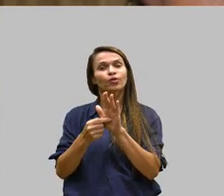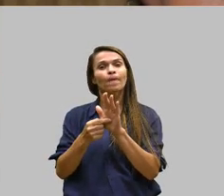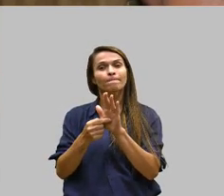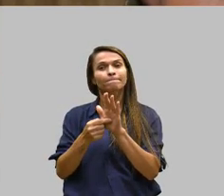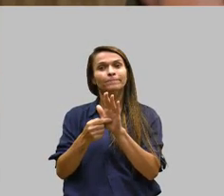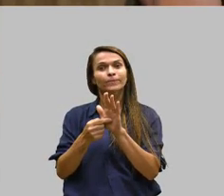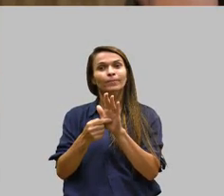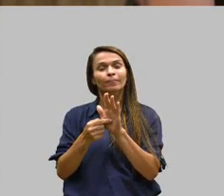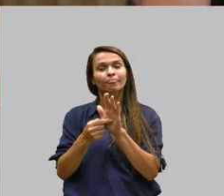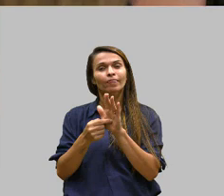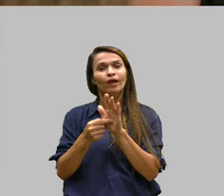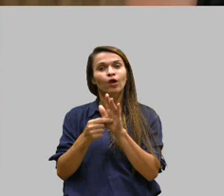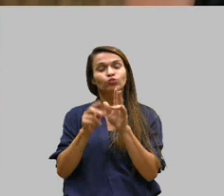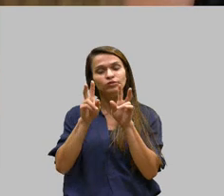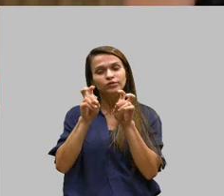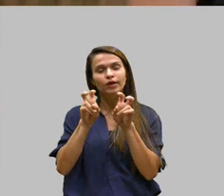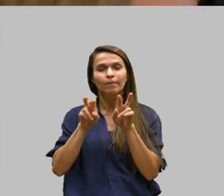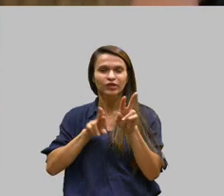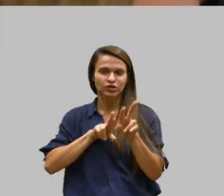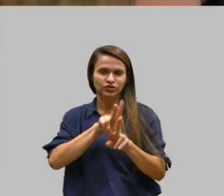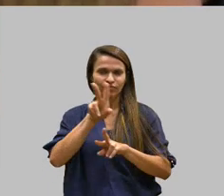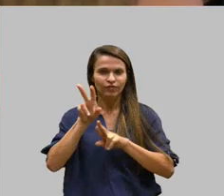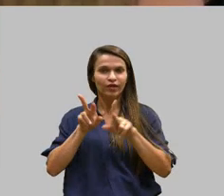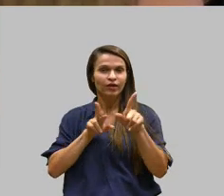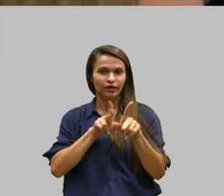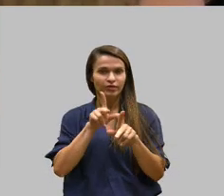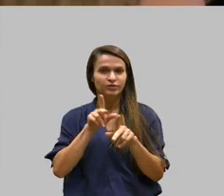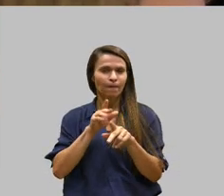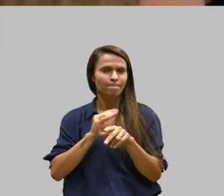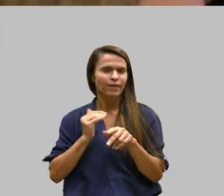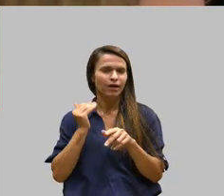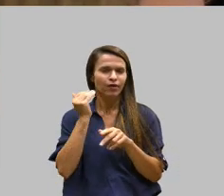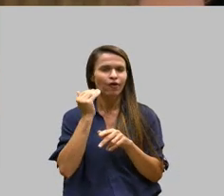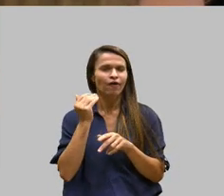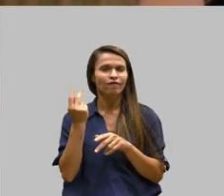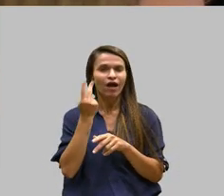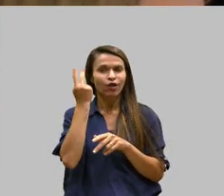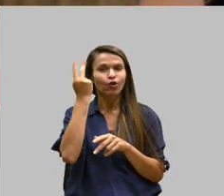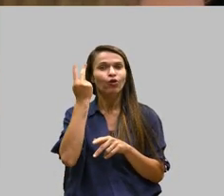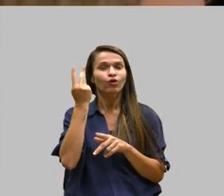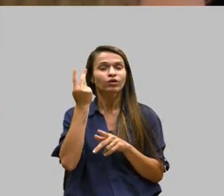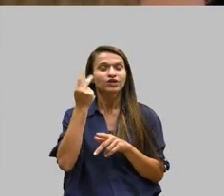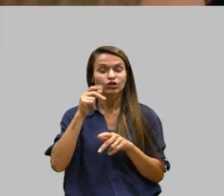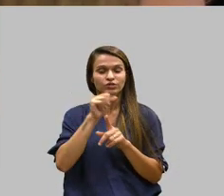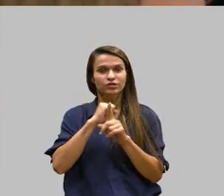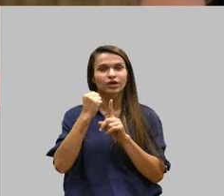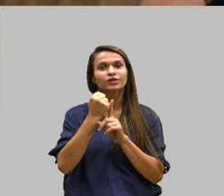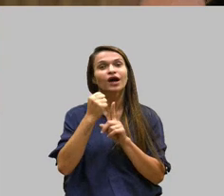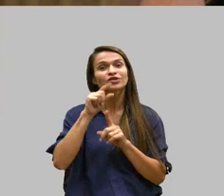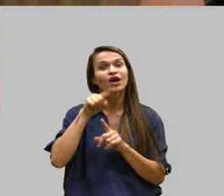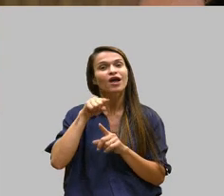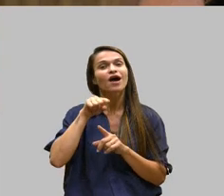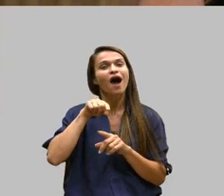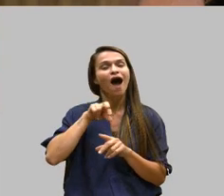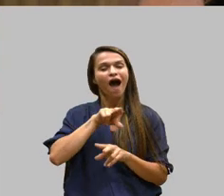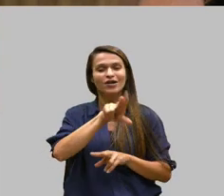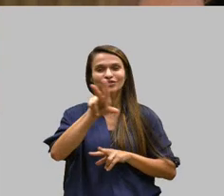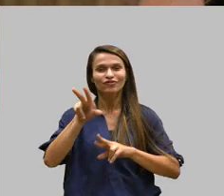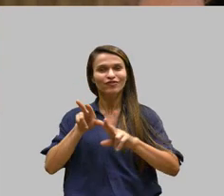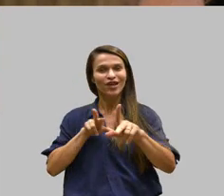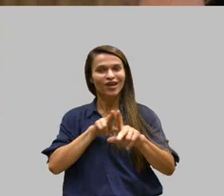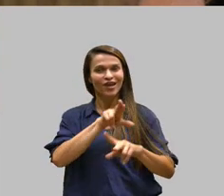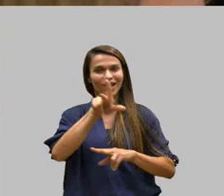a maior riqueza da nossa sociedade é essa são as diferenças Então é isso eu estou à